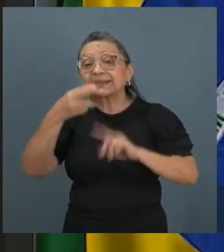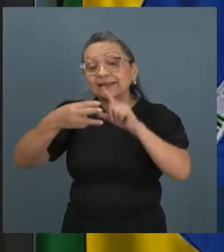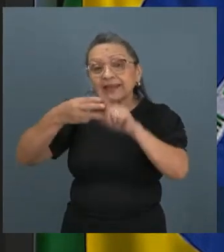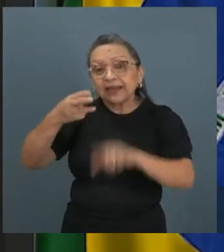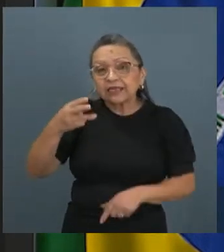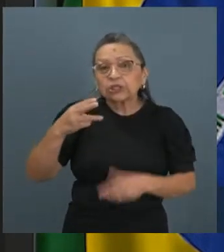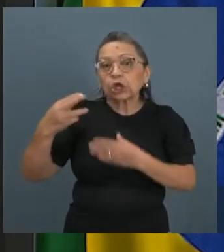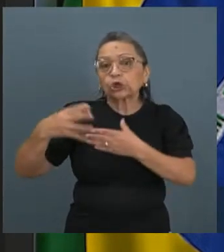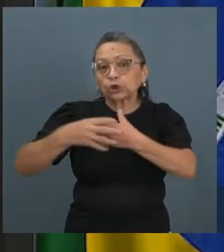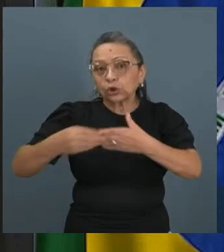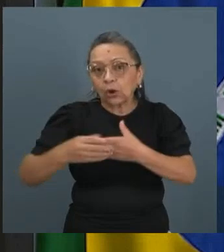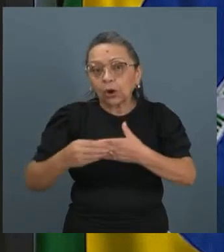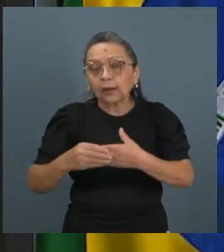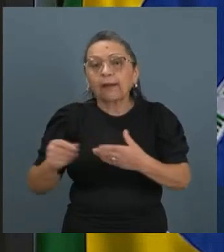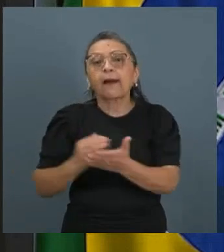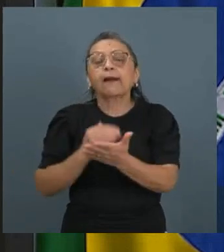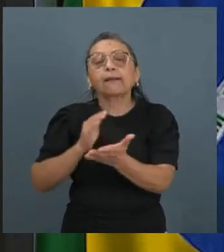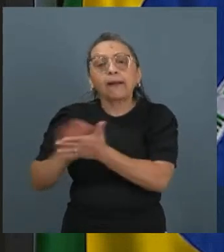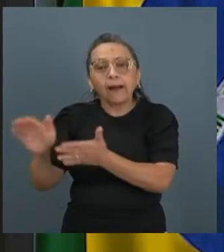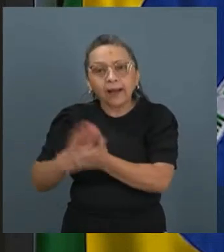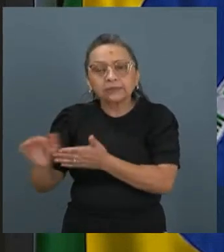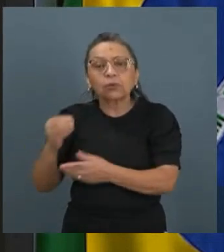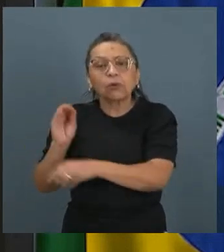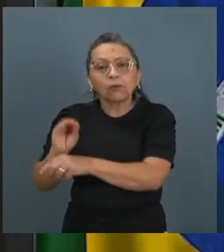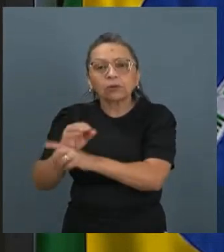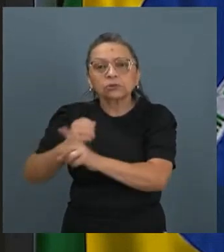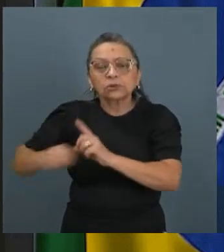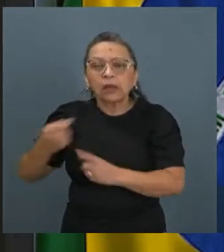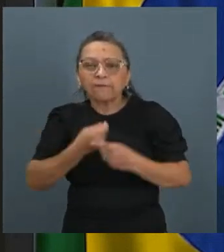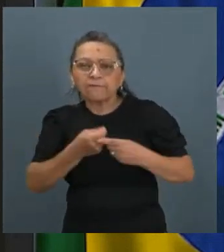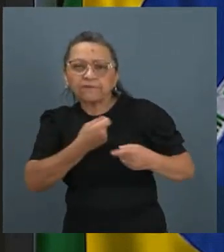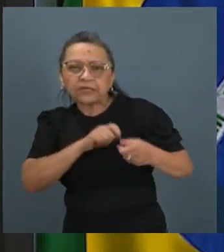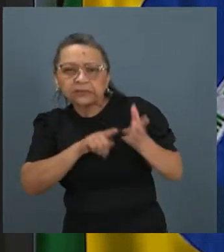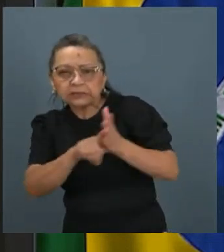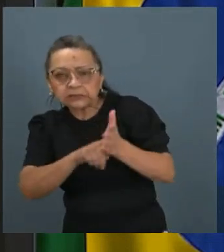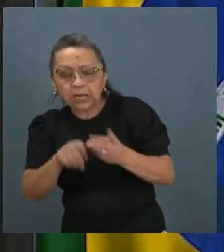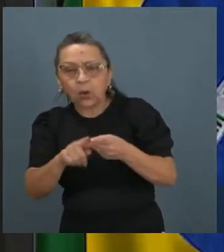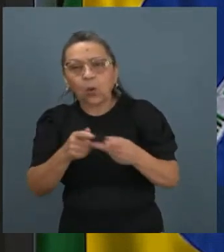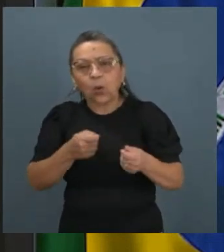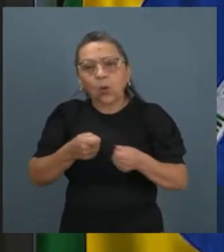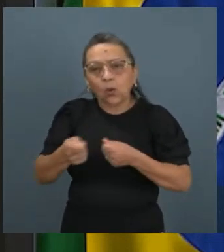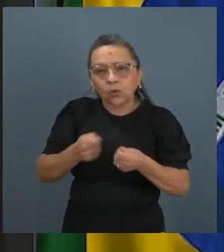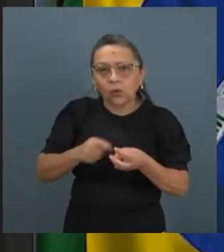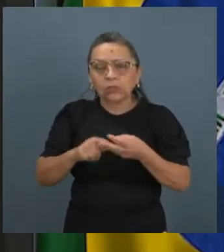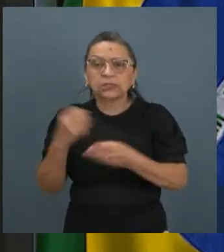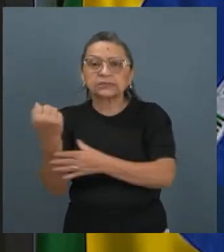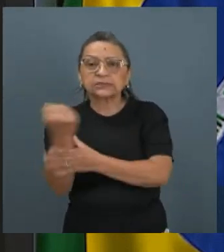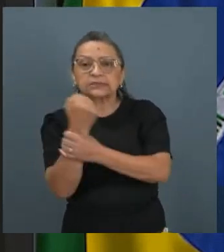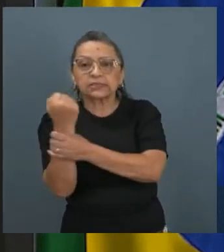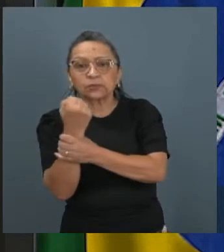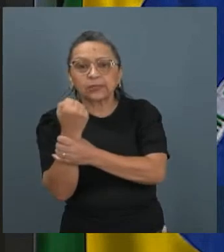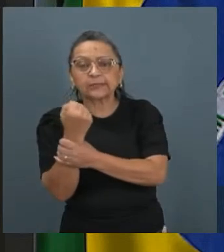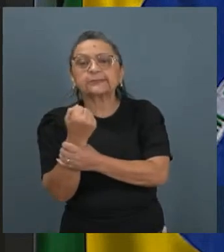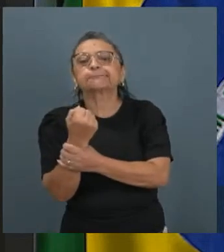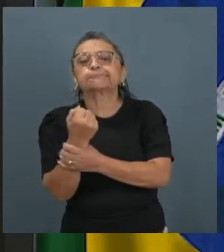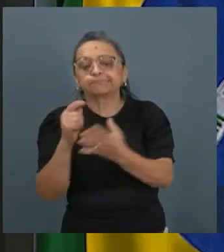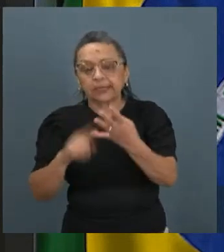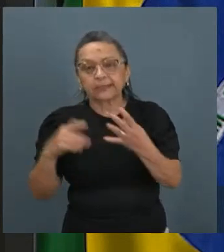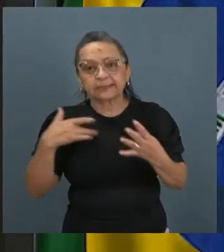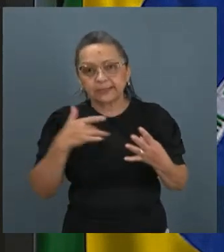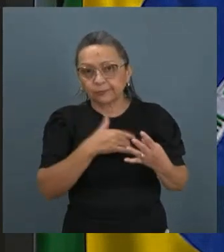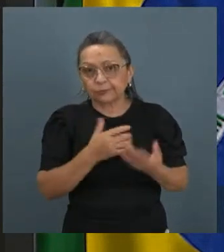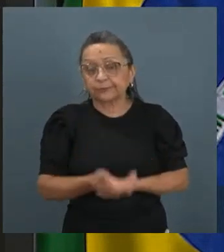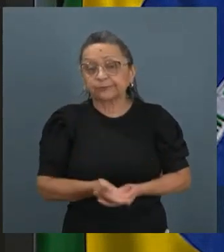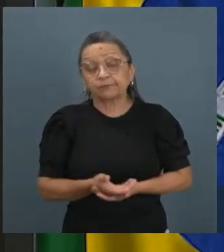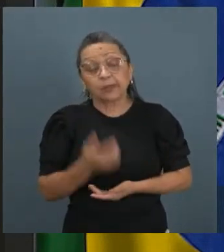são gastos com custos sociais, em fiscalização, controle, segurança e saúde. Eu